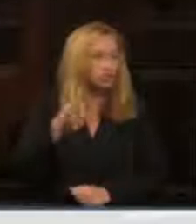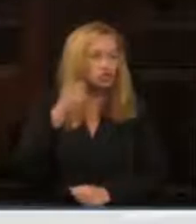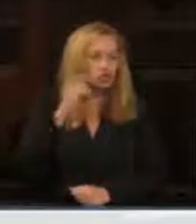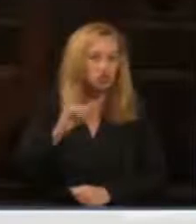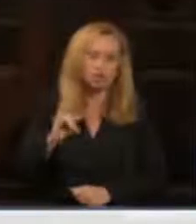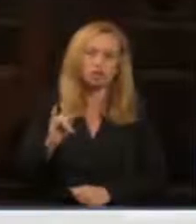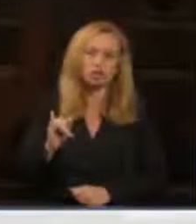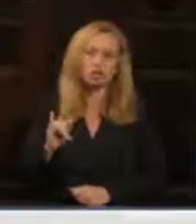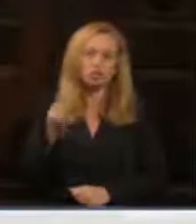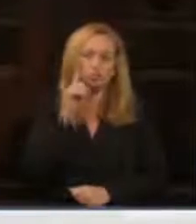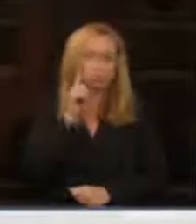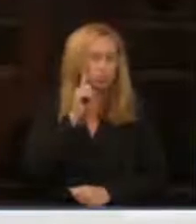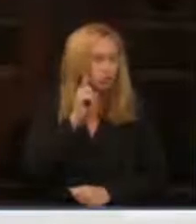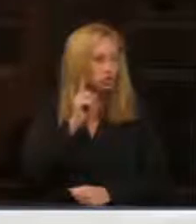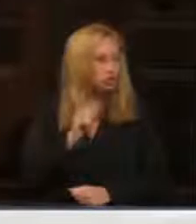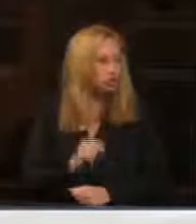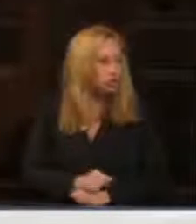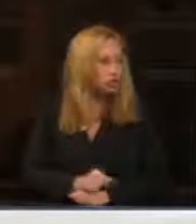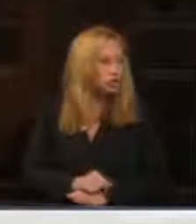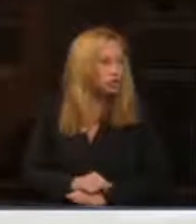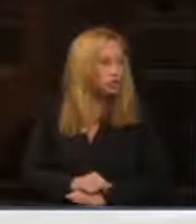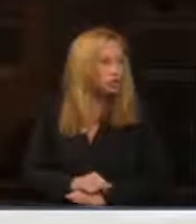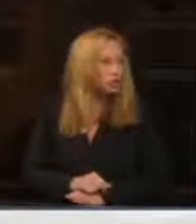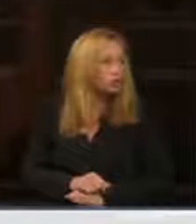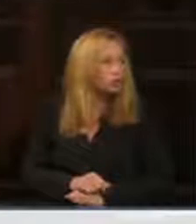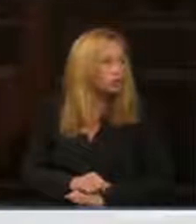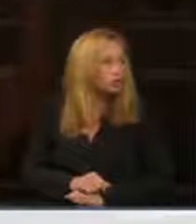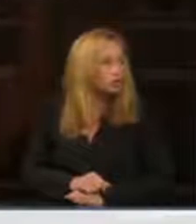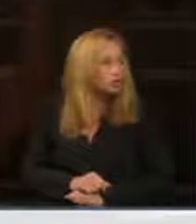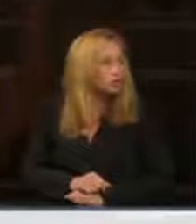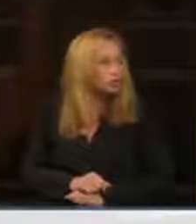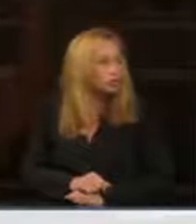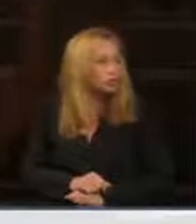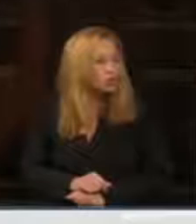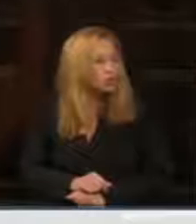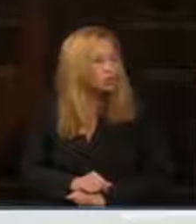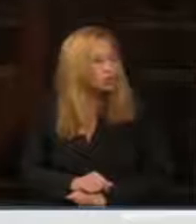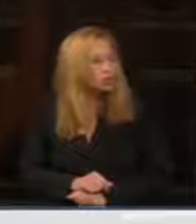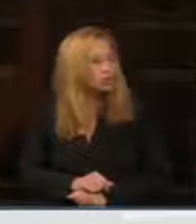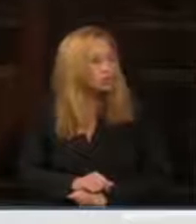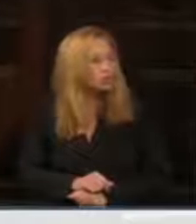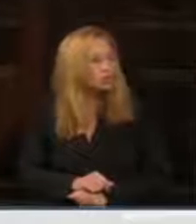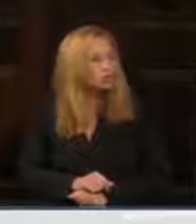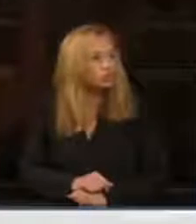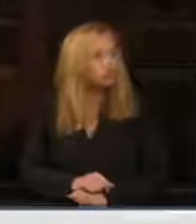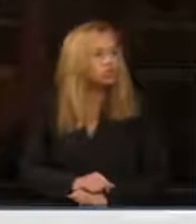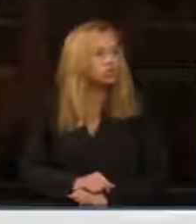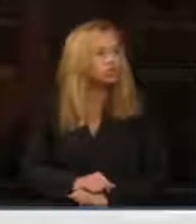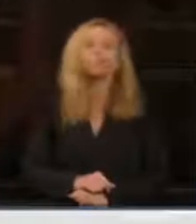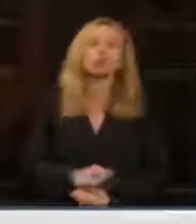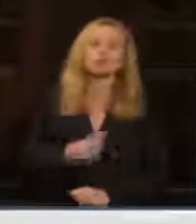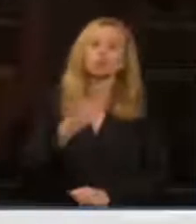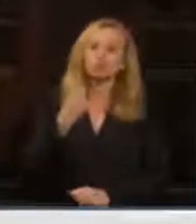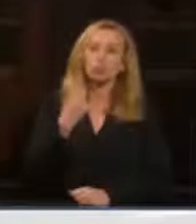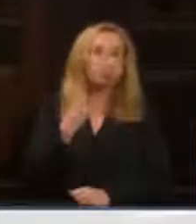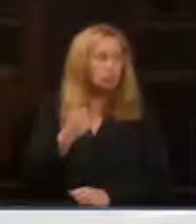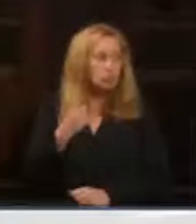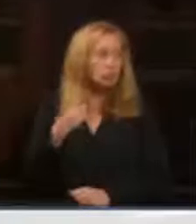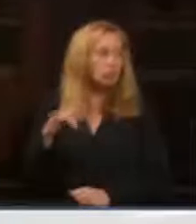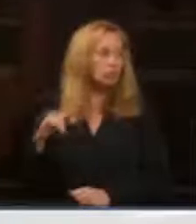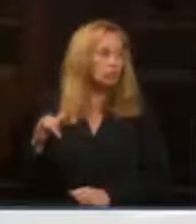Por dia. Um Boeing 737 cai todos os dias